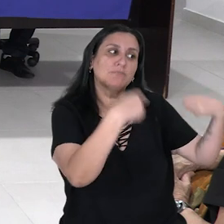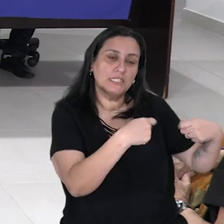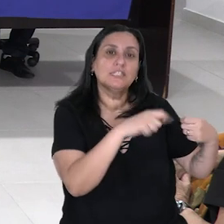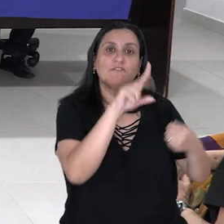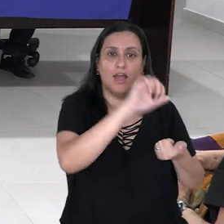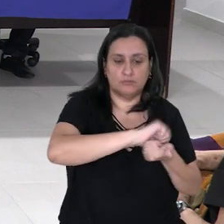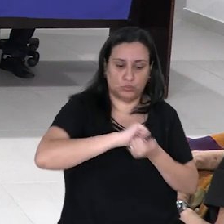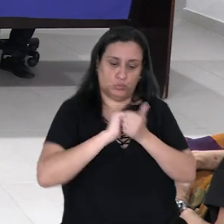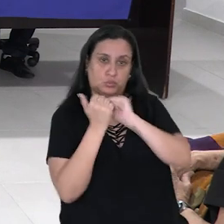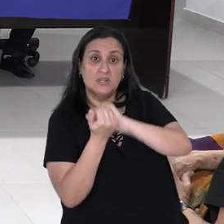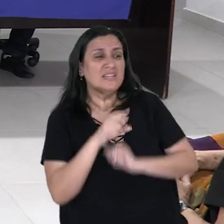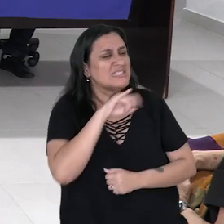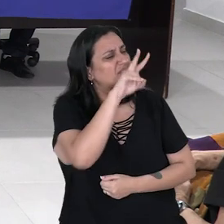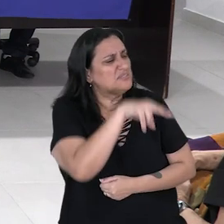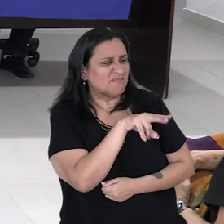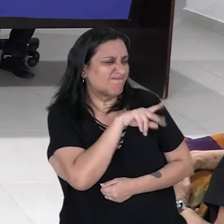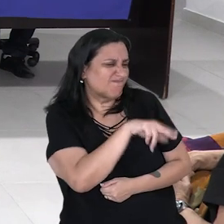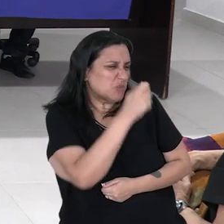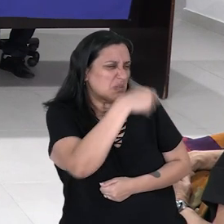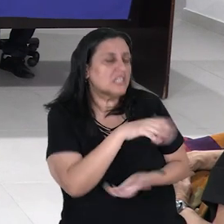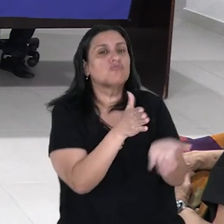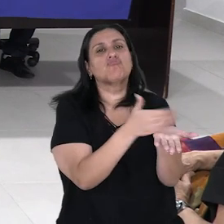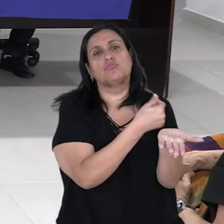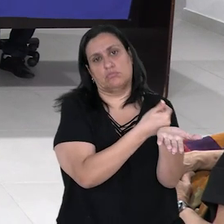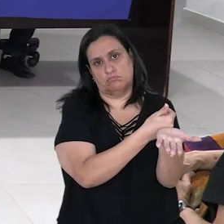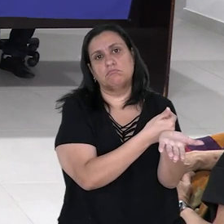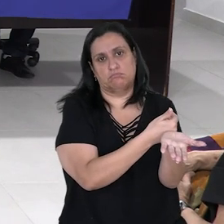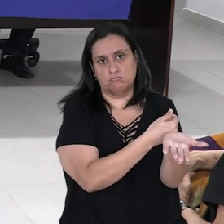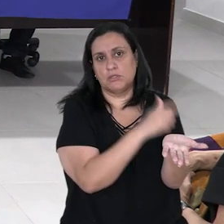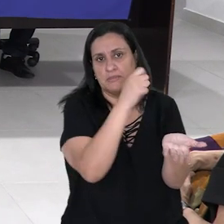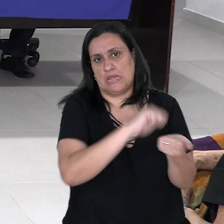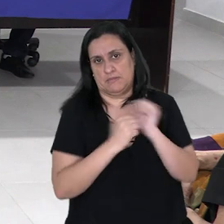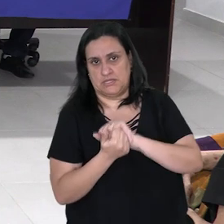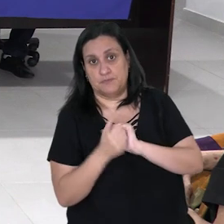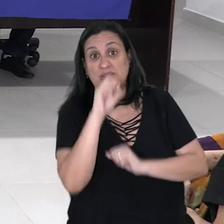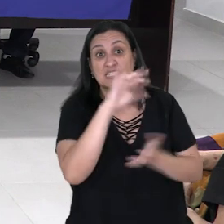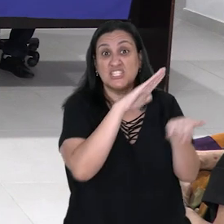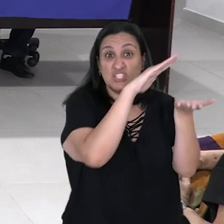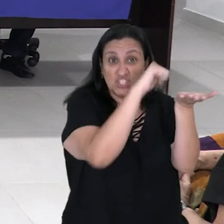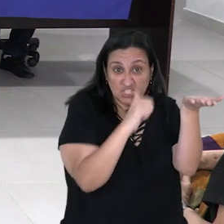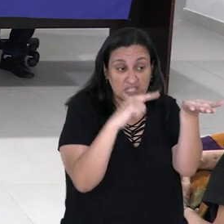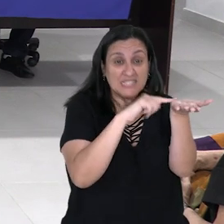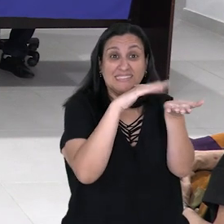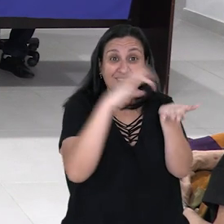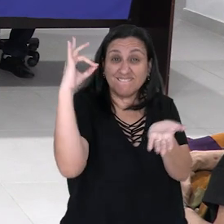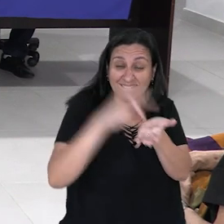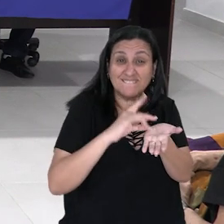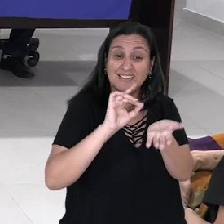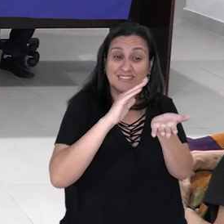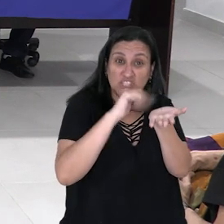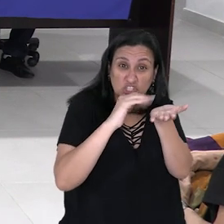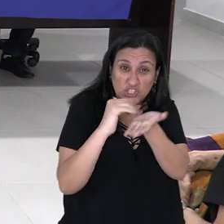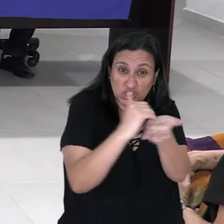adaptar. Se não é, a gente vai retirar. E retirando, mesmo